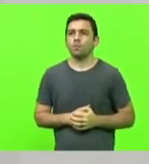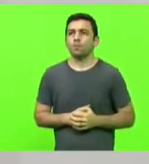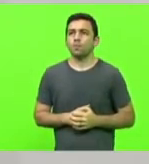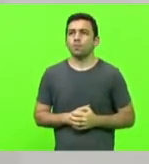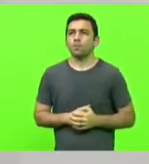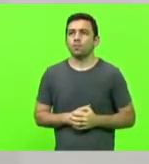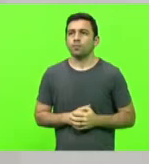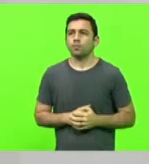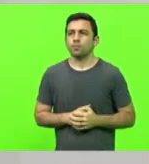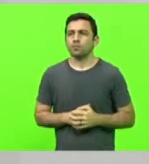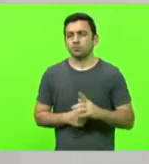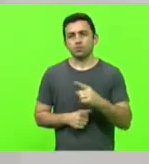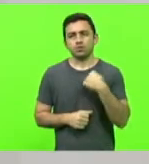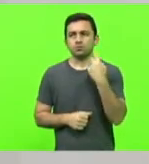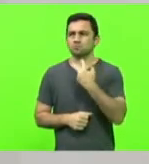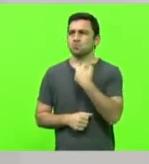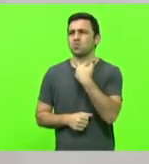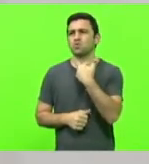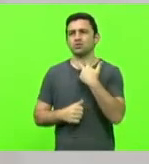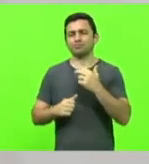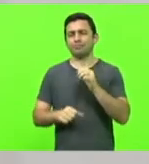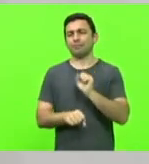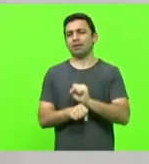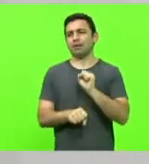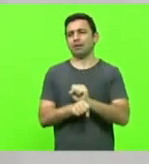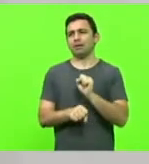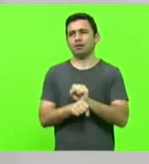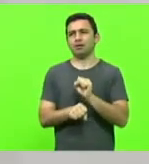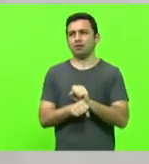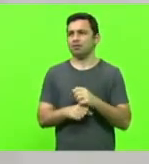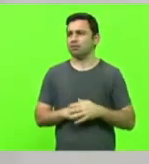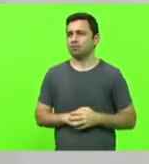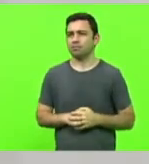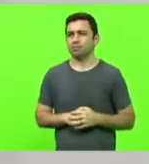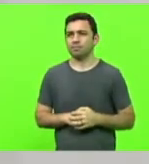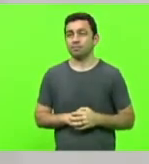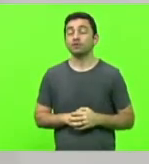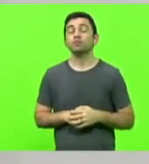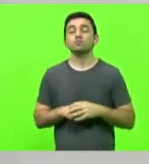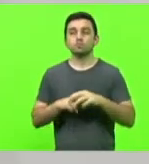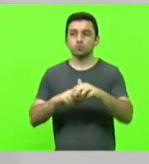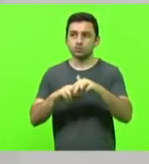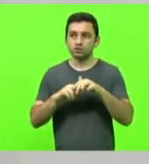A gente não pode esperar. Por isso que a gente está lançando